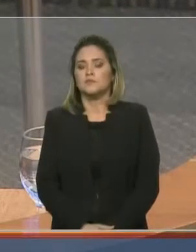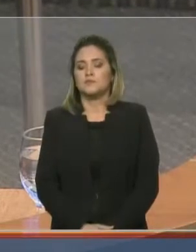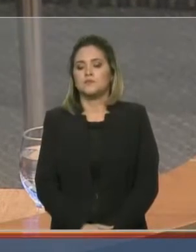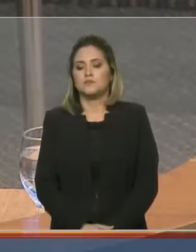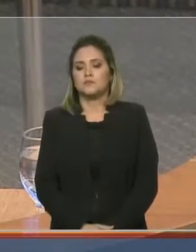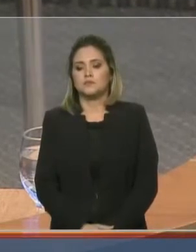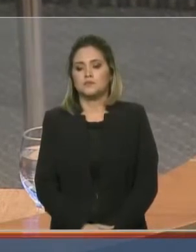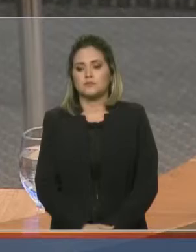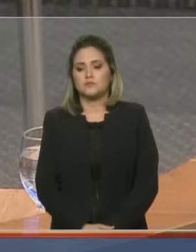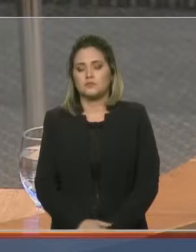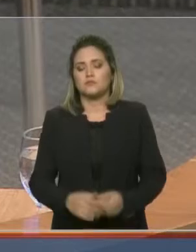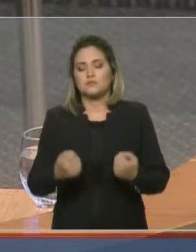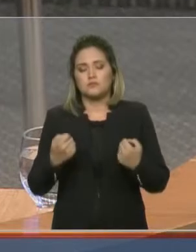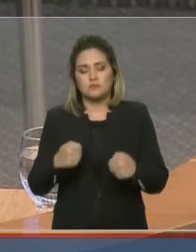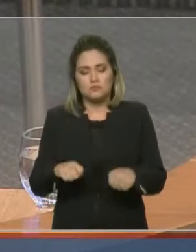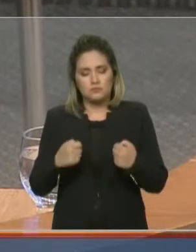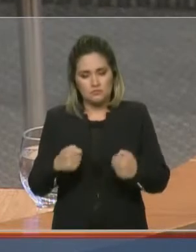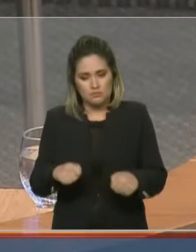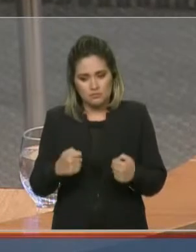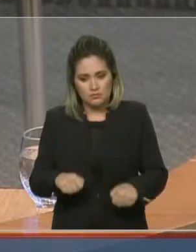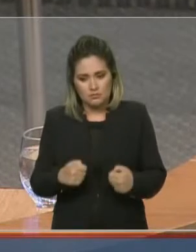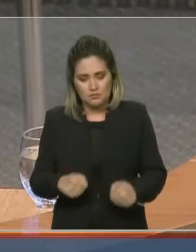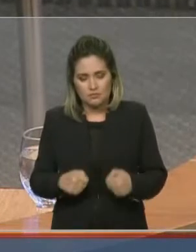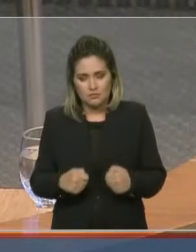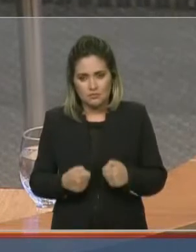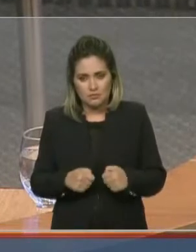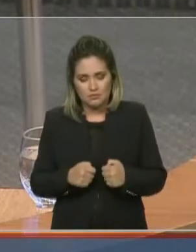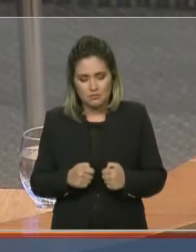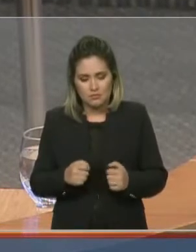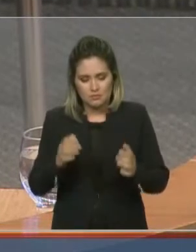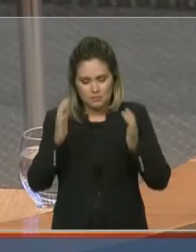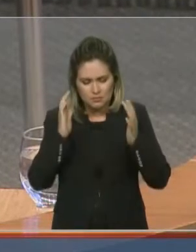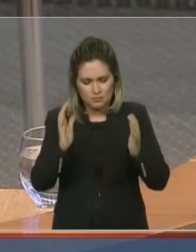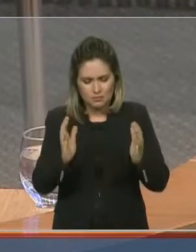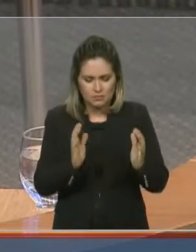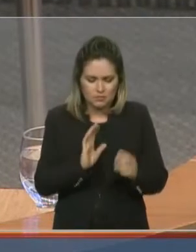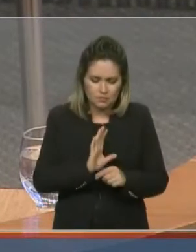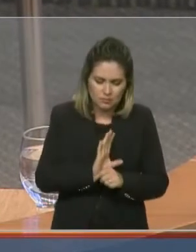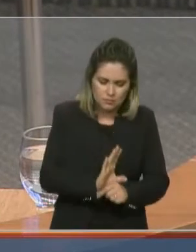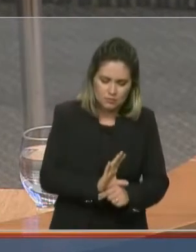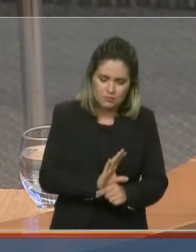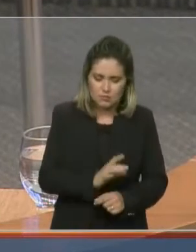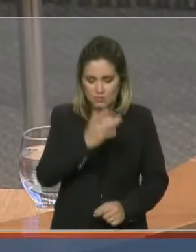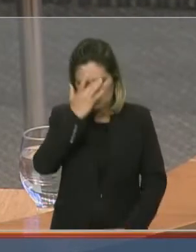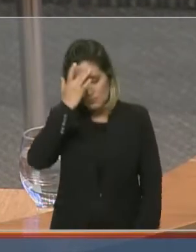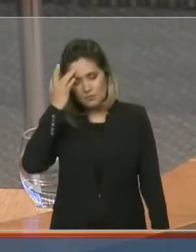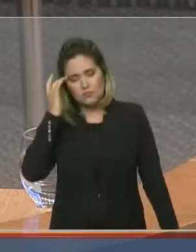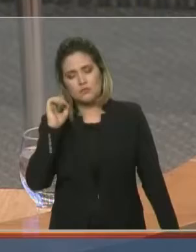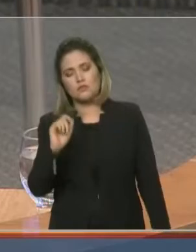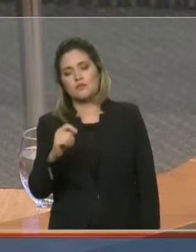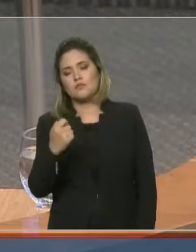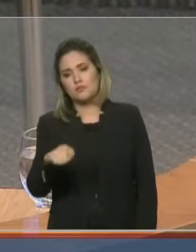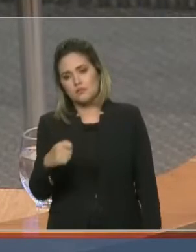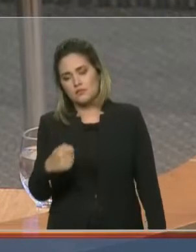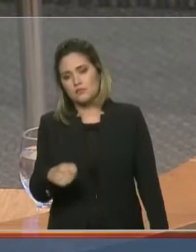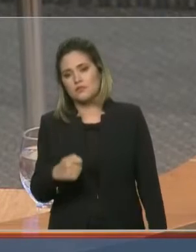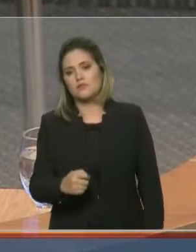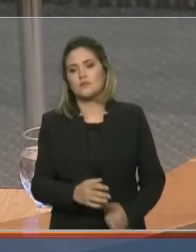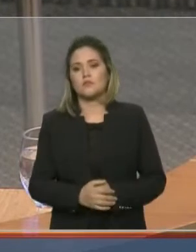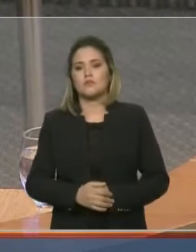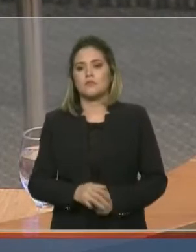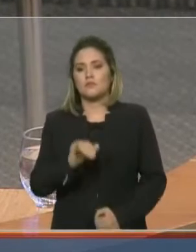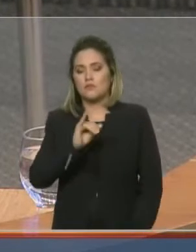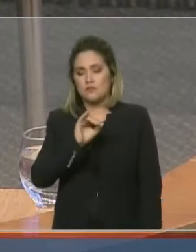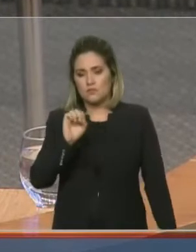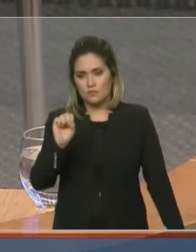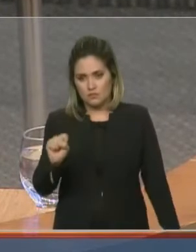em consideração o irmão e a irmã que passam necessidades. O profeta Isaías, como bem